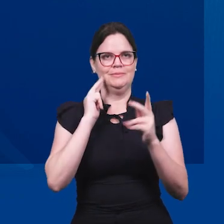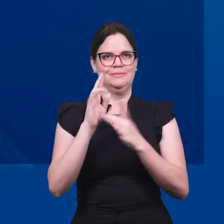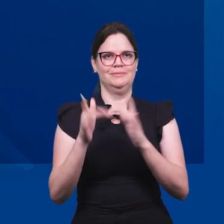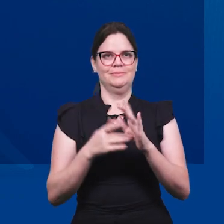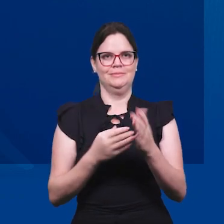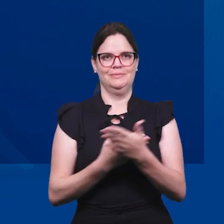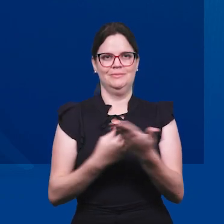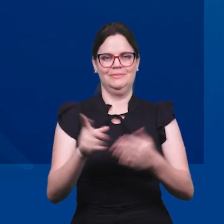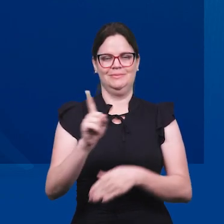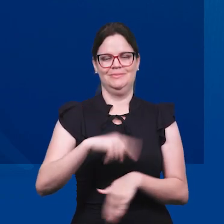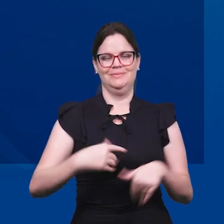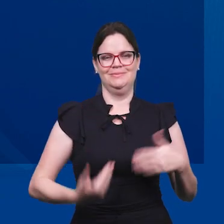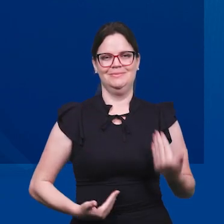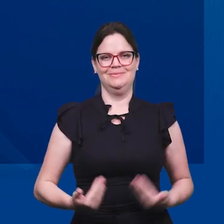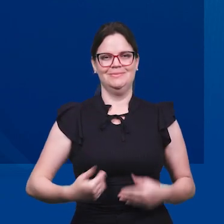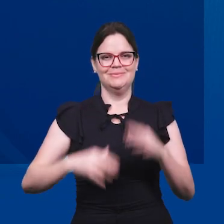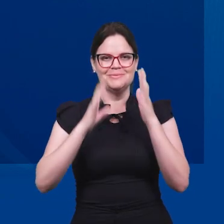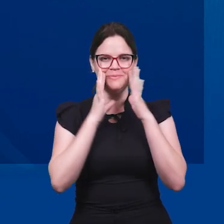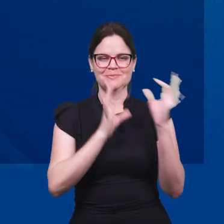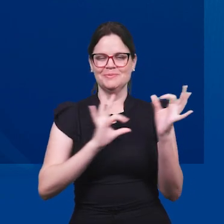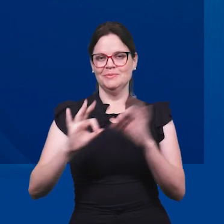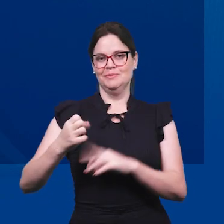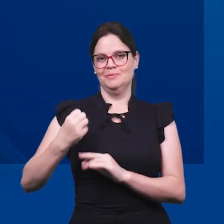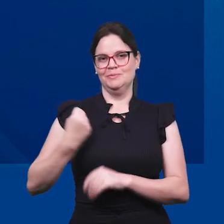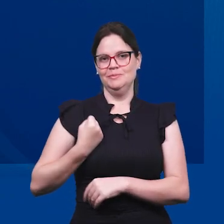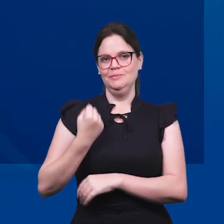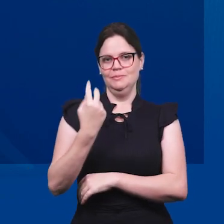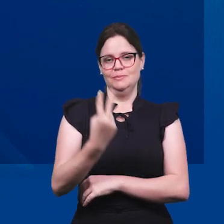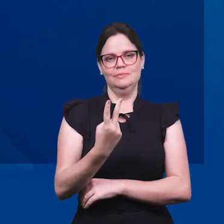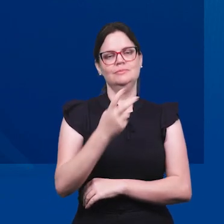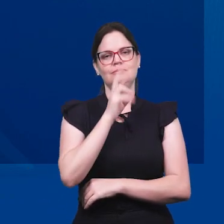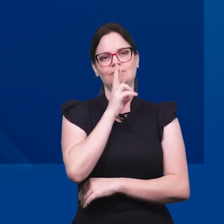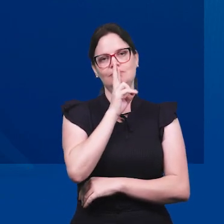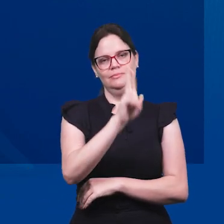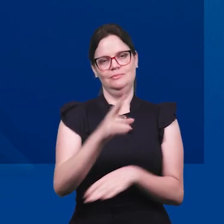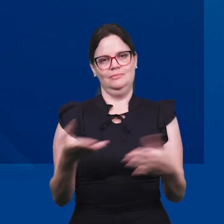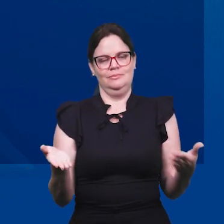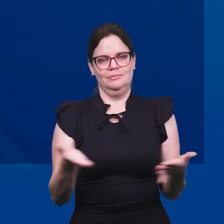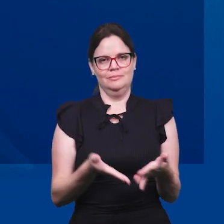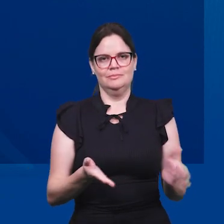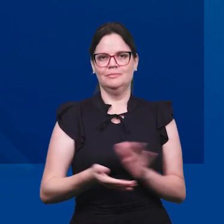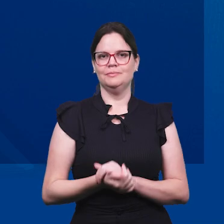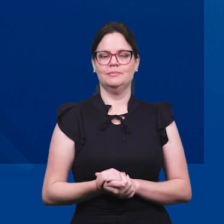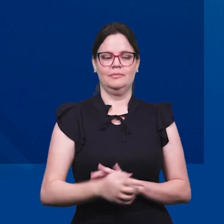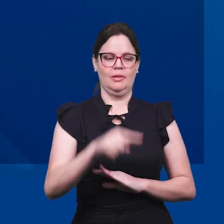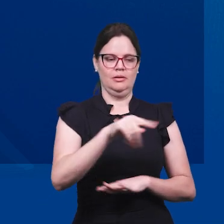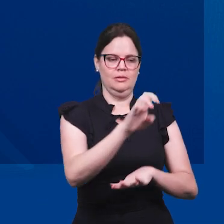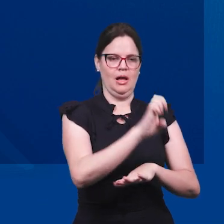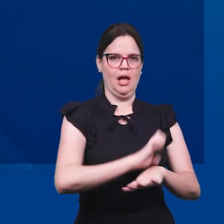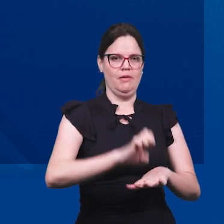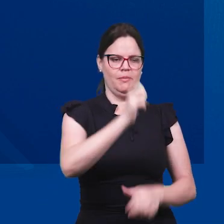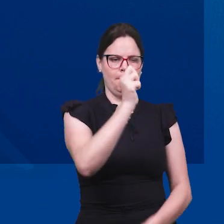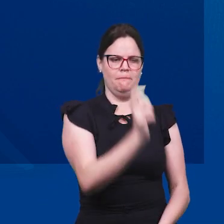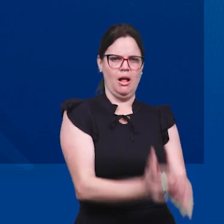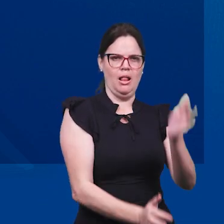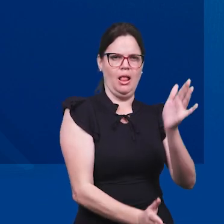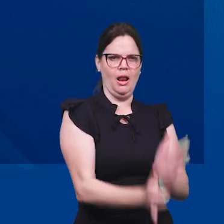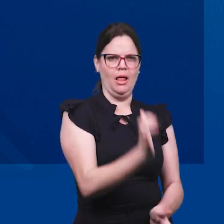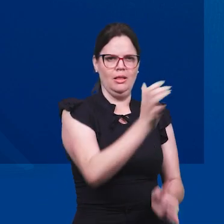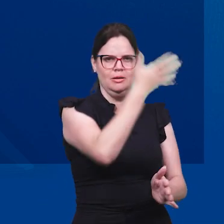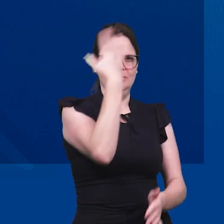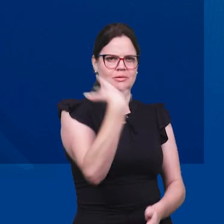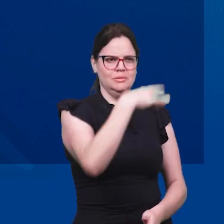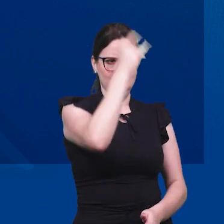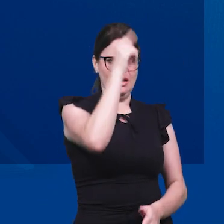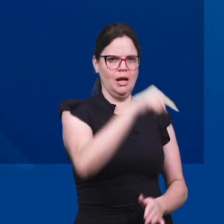A paz do Senhor Jesus, irmãos. Respondendo à pergunta de número 2 da Escola Bíblica Dominical, em Éfeso, o derramamento do